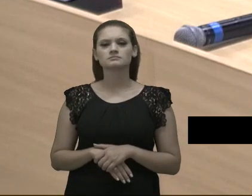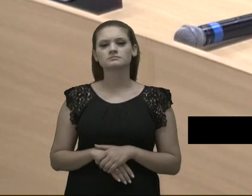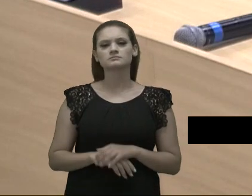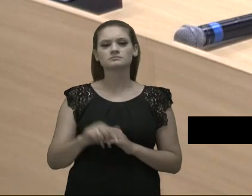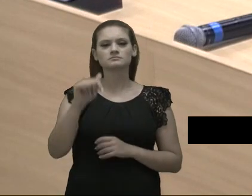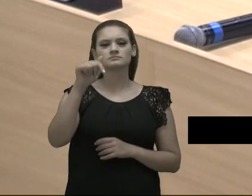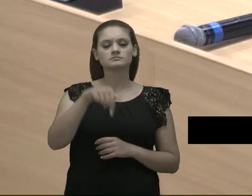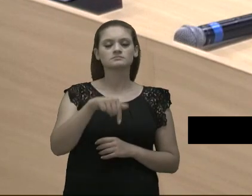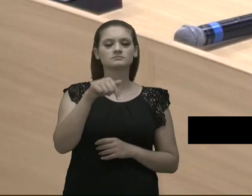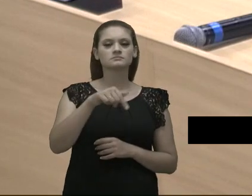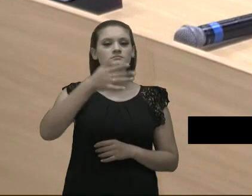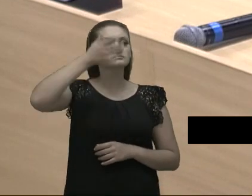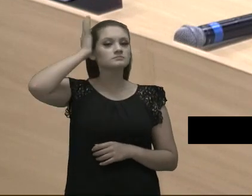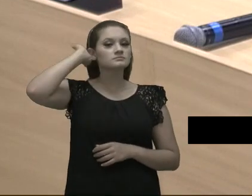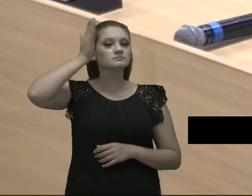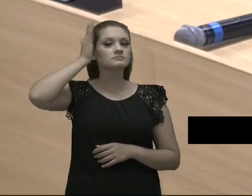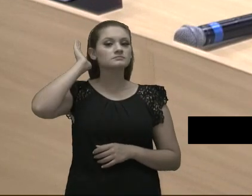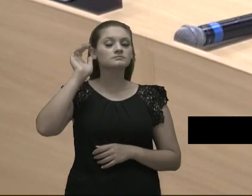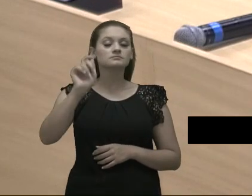quem que participou?